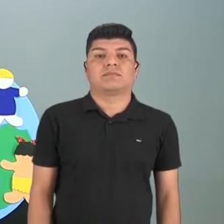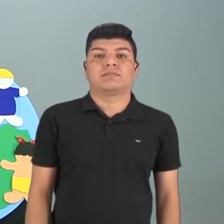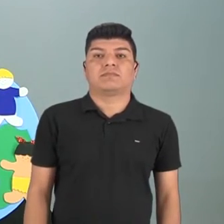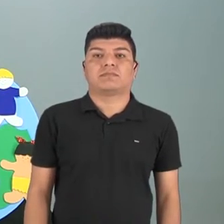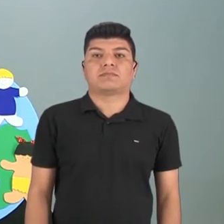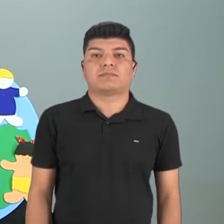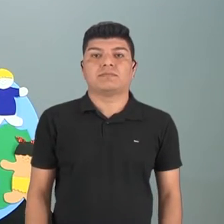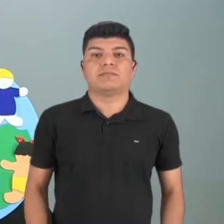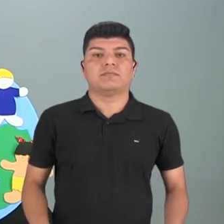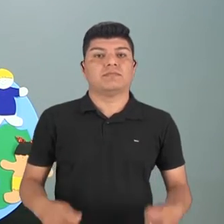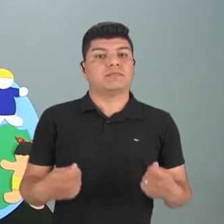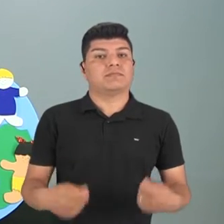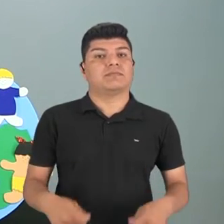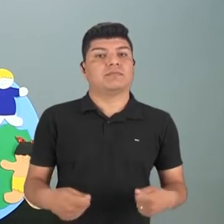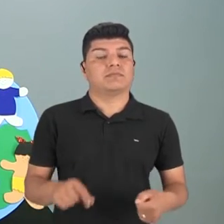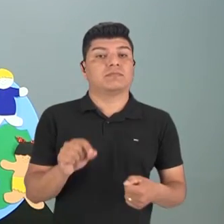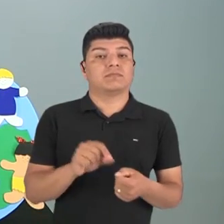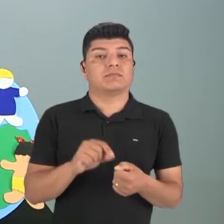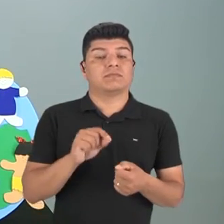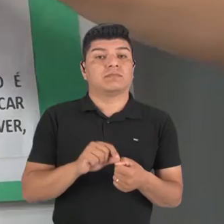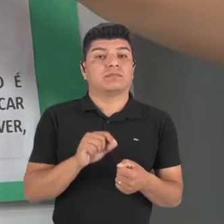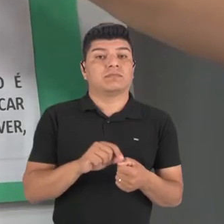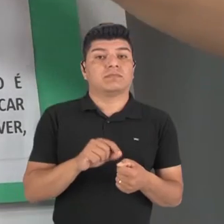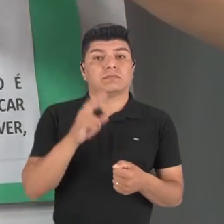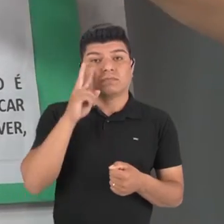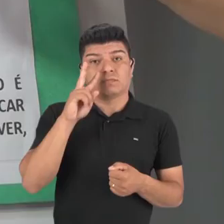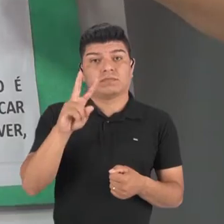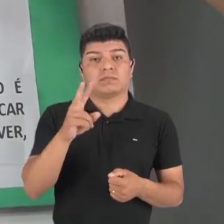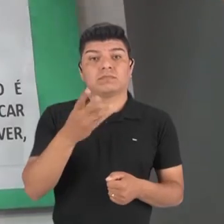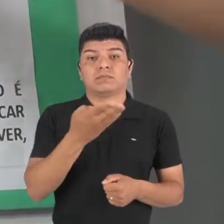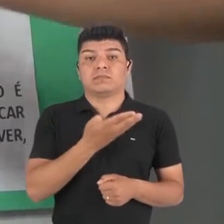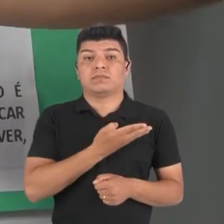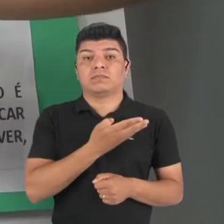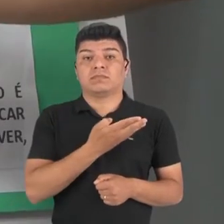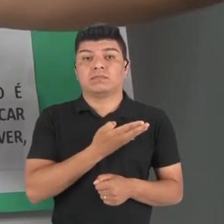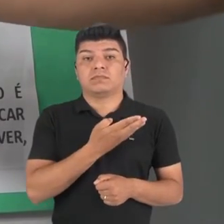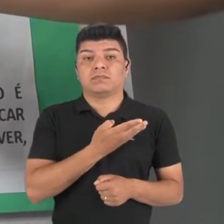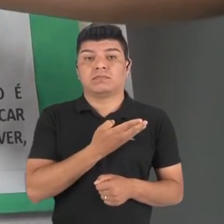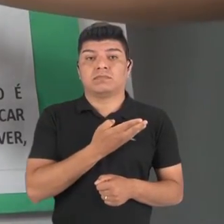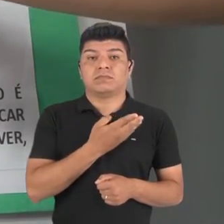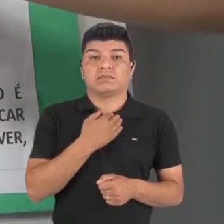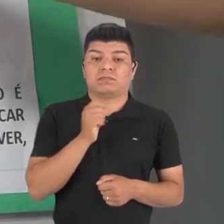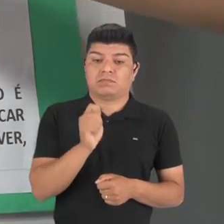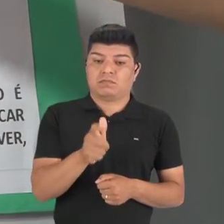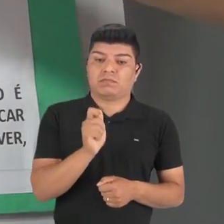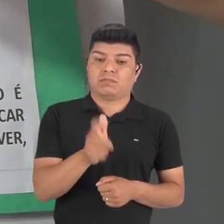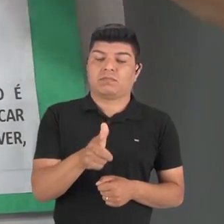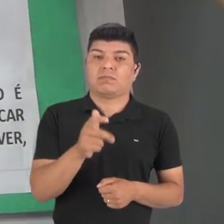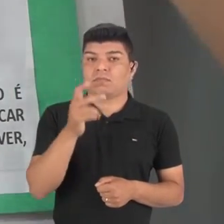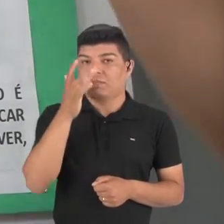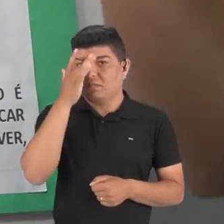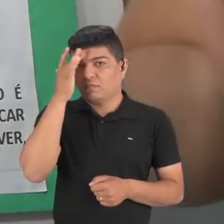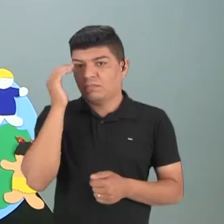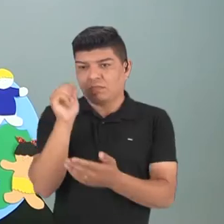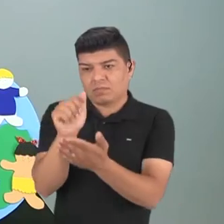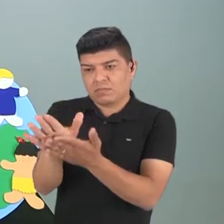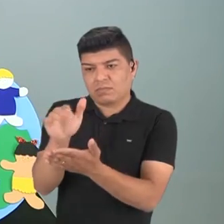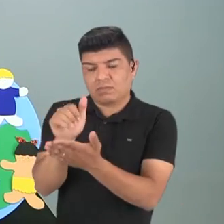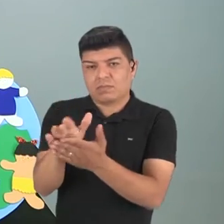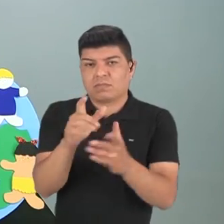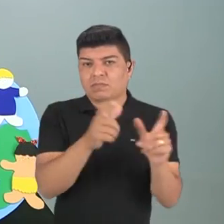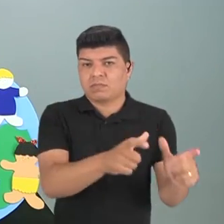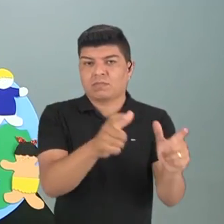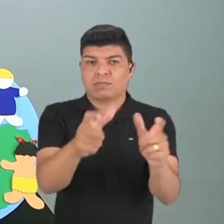O que devemos fazer quando vemos um colega colocando apelidos e expulsando o outro de